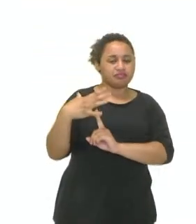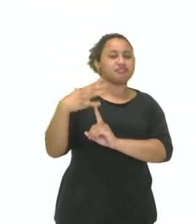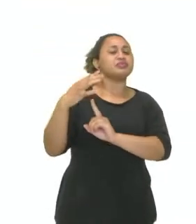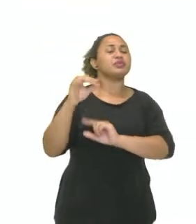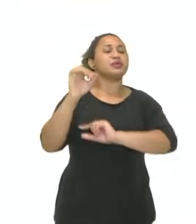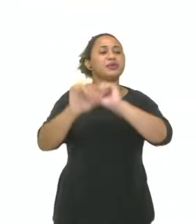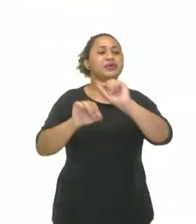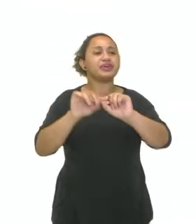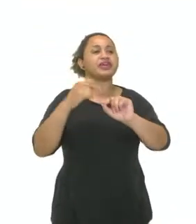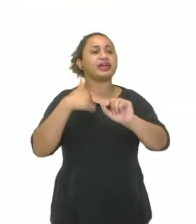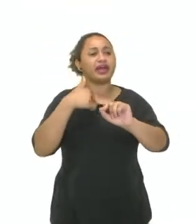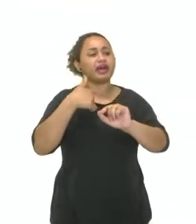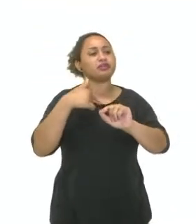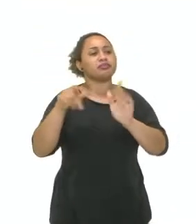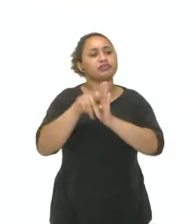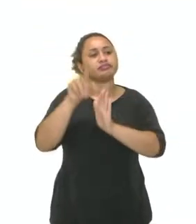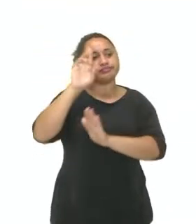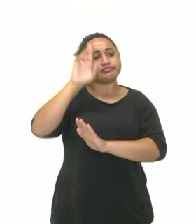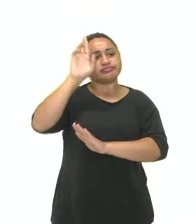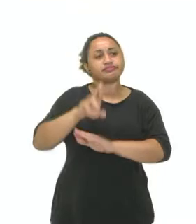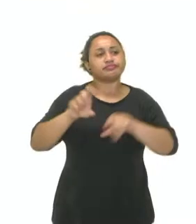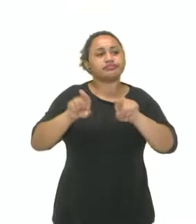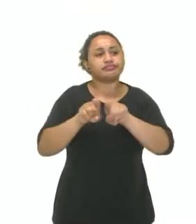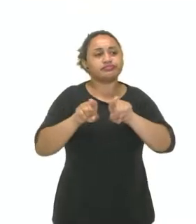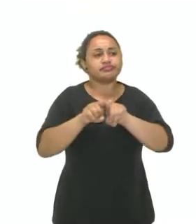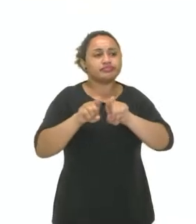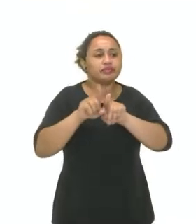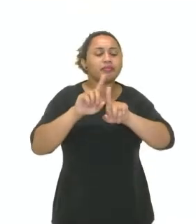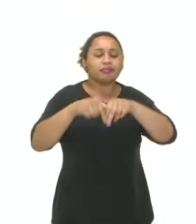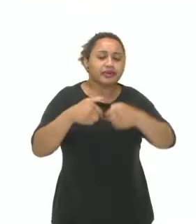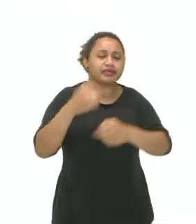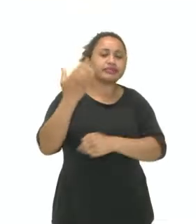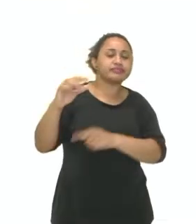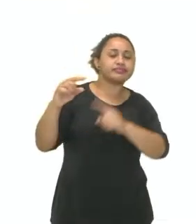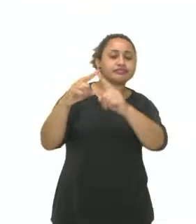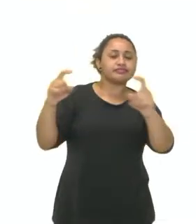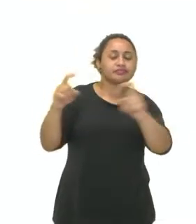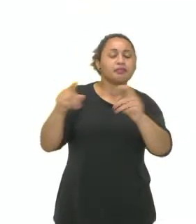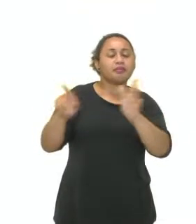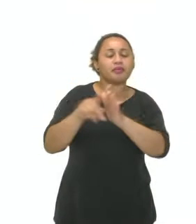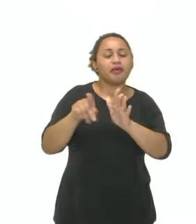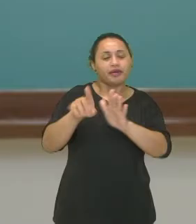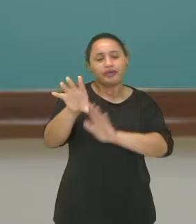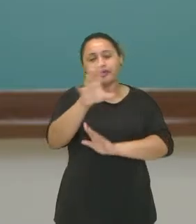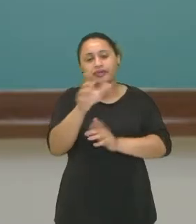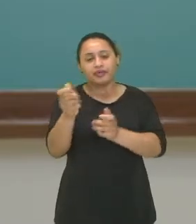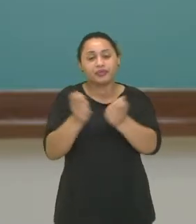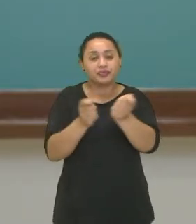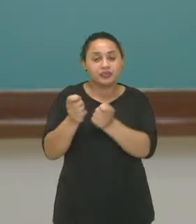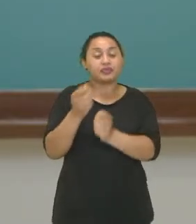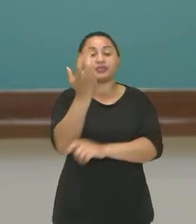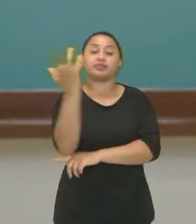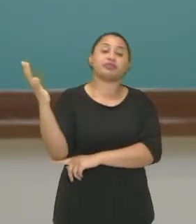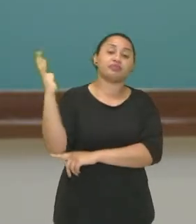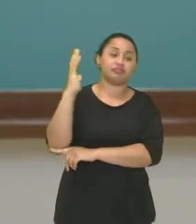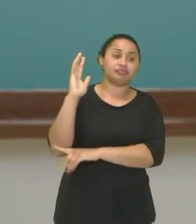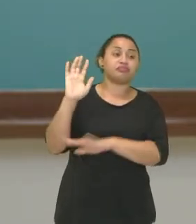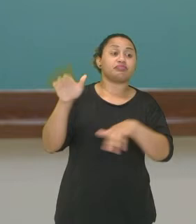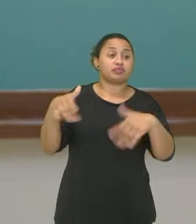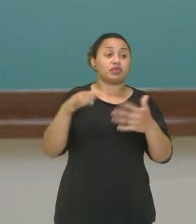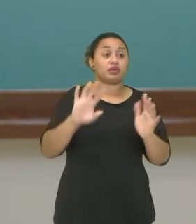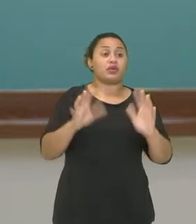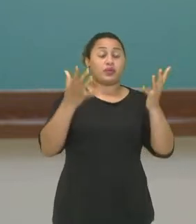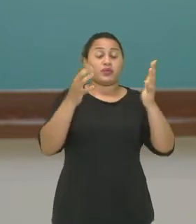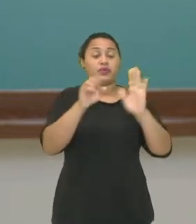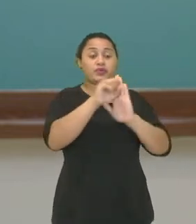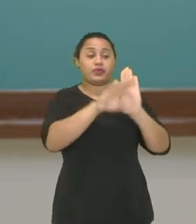da racionalidade e do domínio científico da natureza. O fato que aconteceu no século